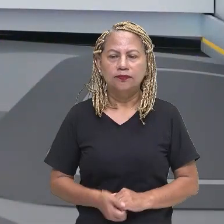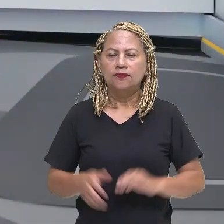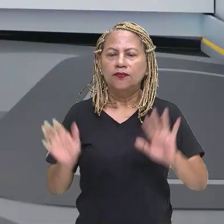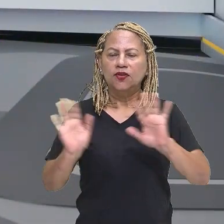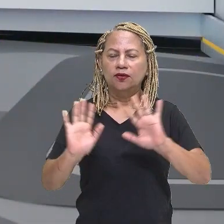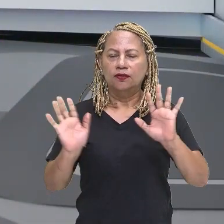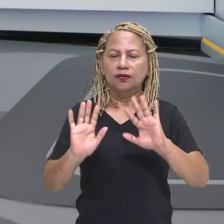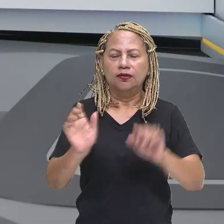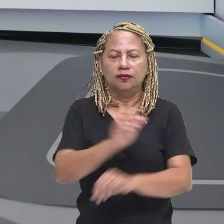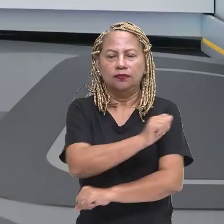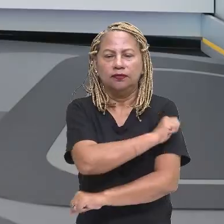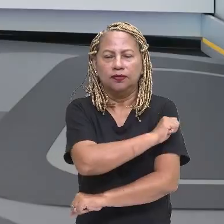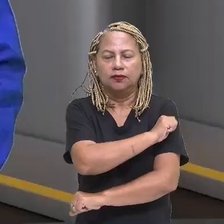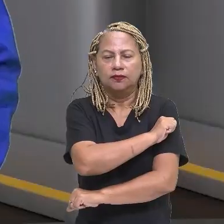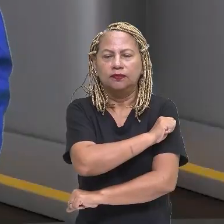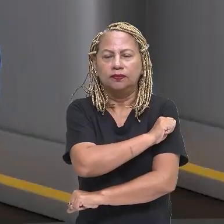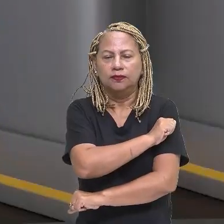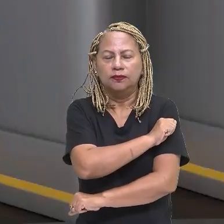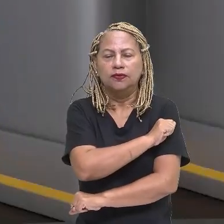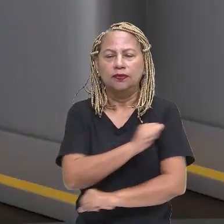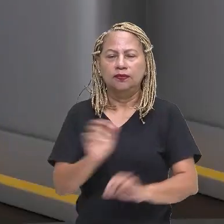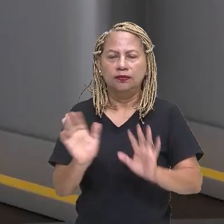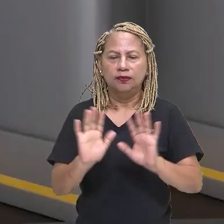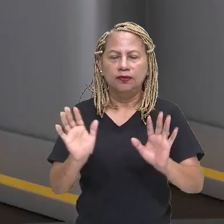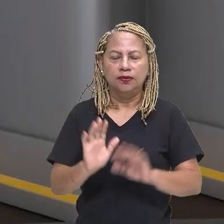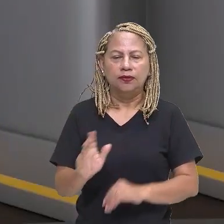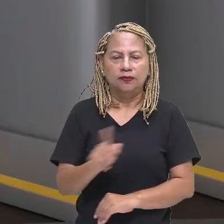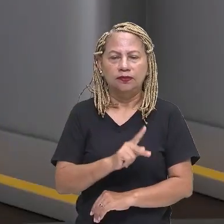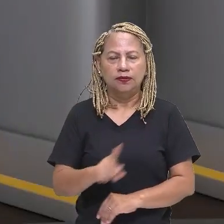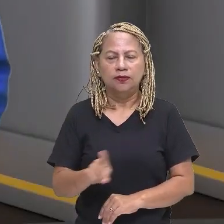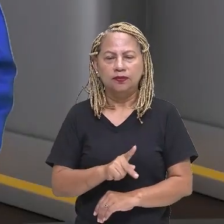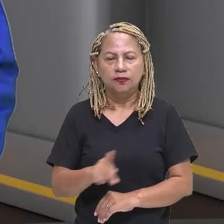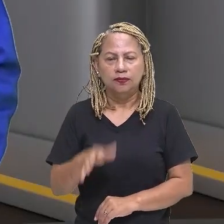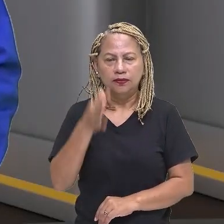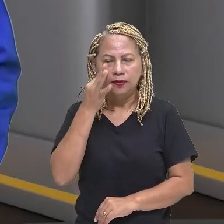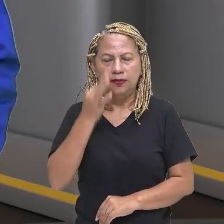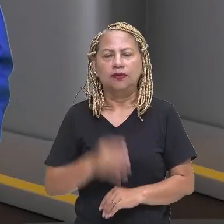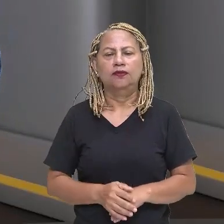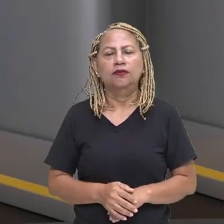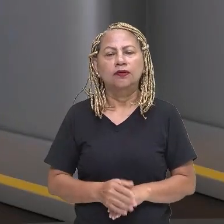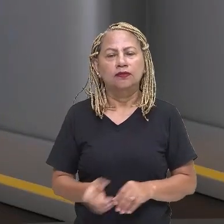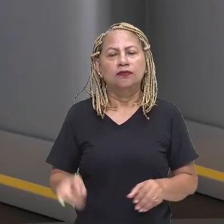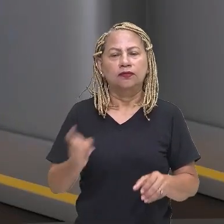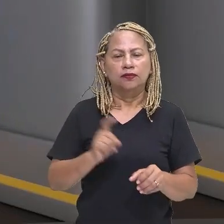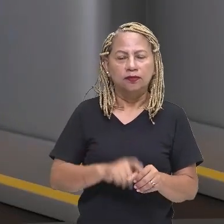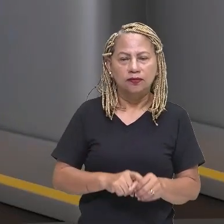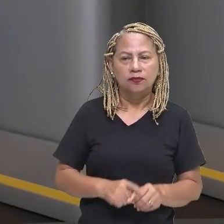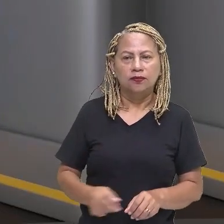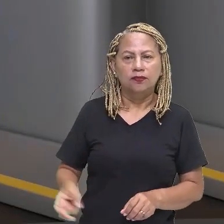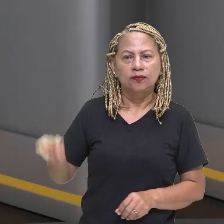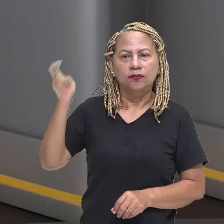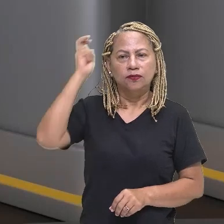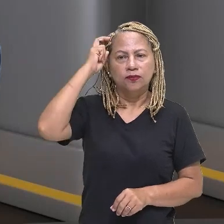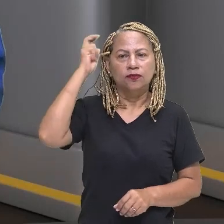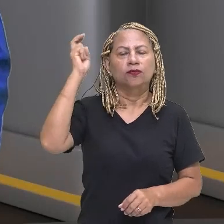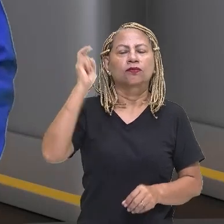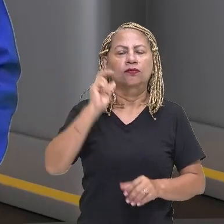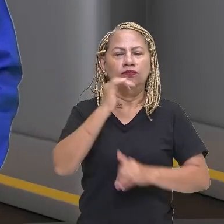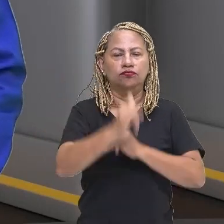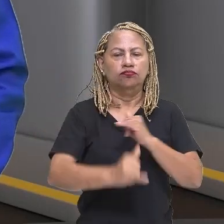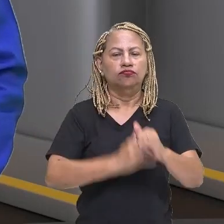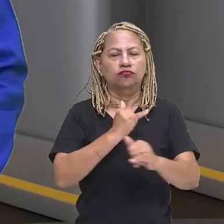Olá, estudantes! Olá, professores! Estamos de volta com Cultura Digital. Agora estamos chegando na metade da